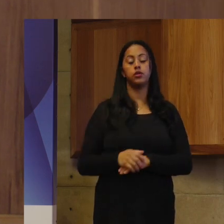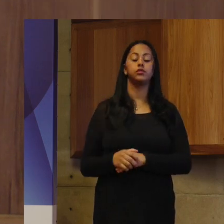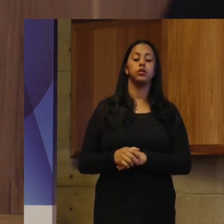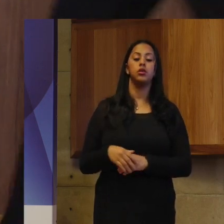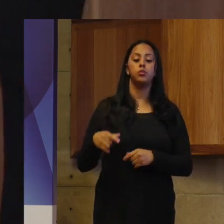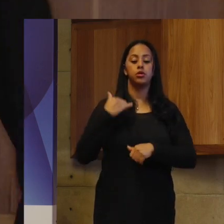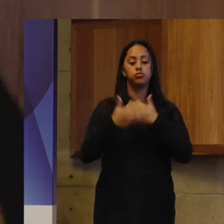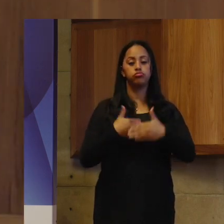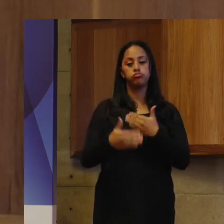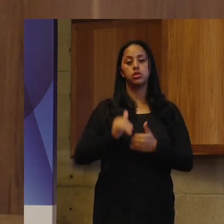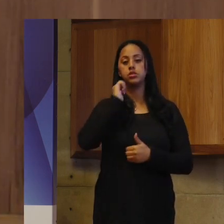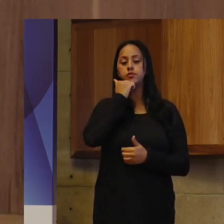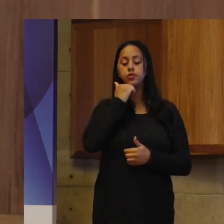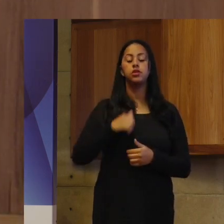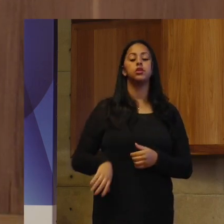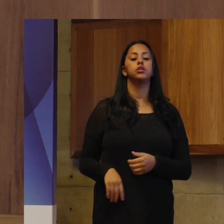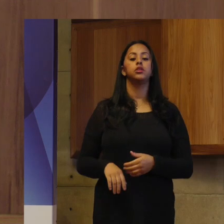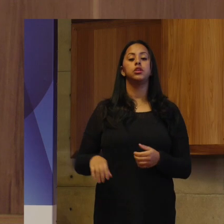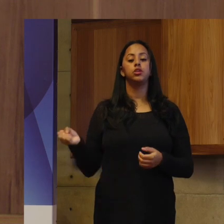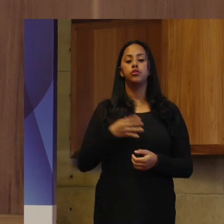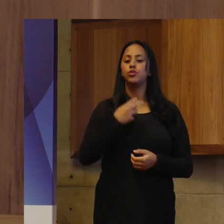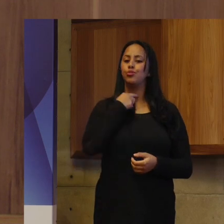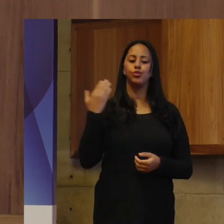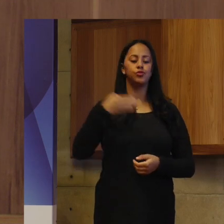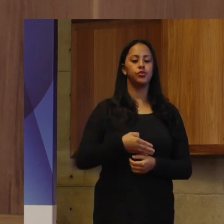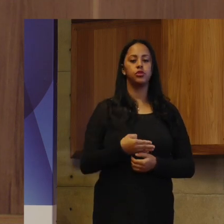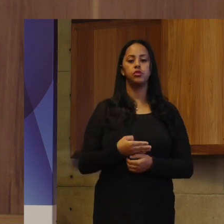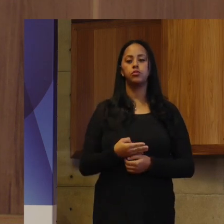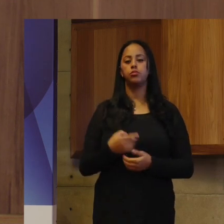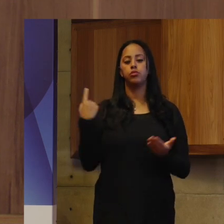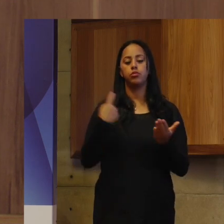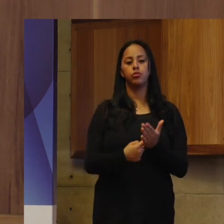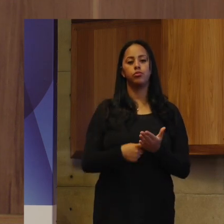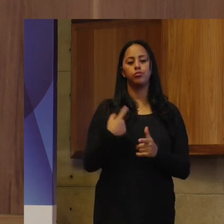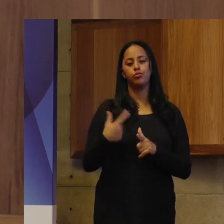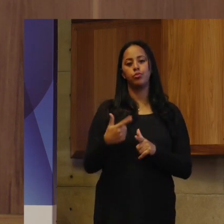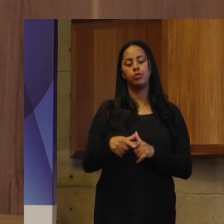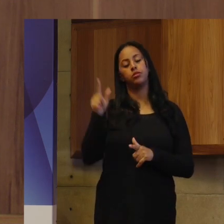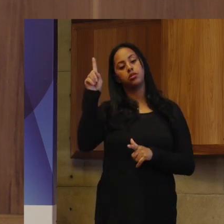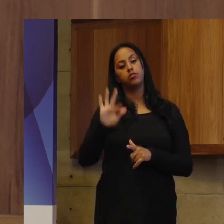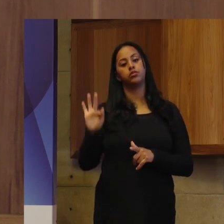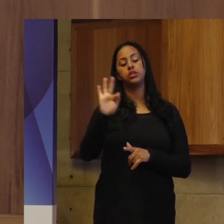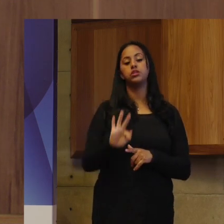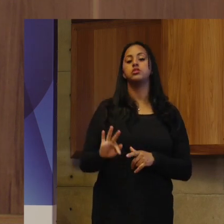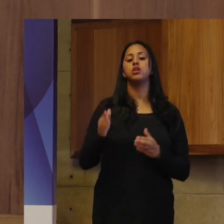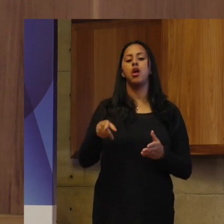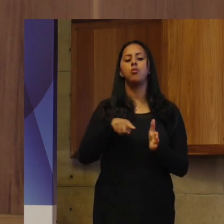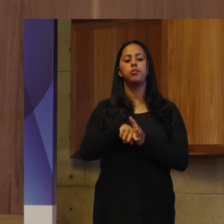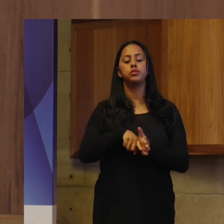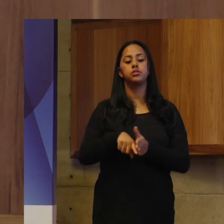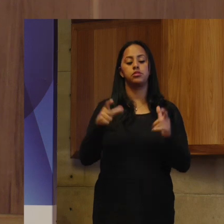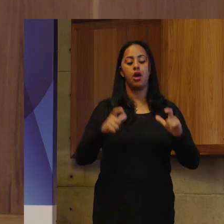inovação. Infelizmente, ele não pôde comparecer por um compromisso na FAPESP. É um pesquisador na